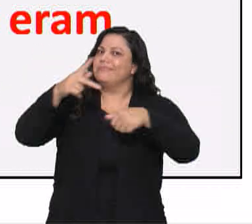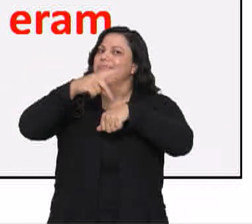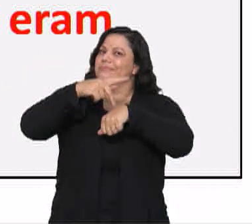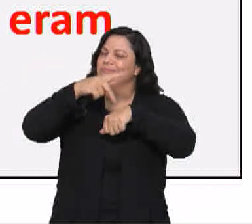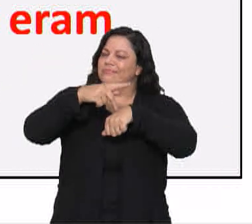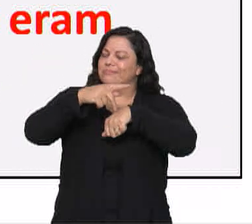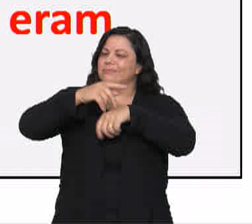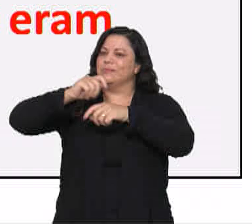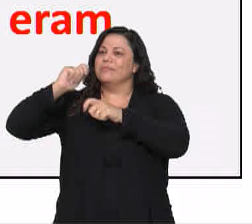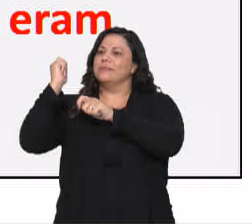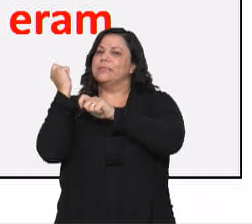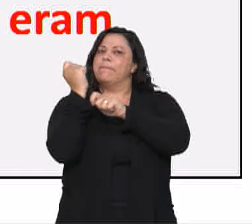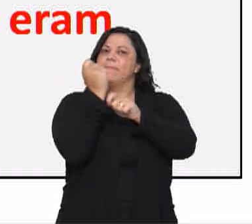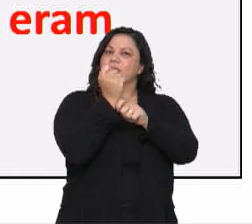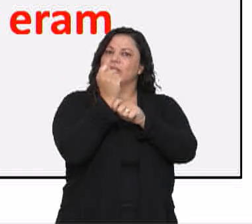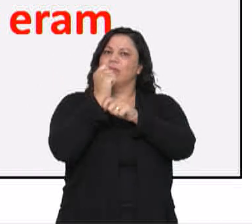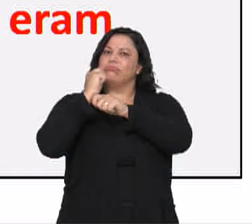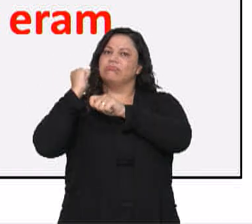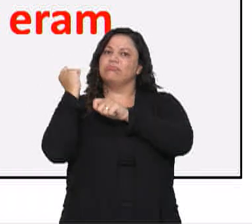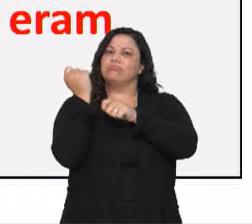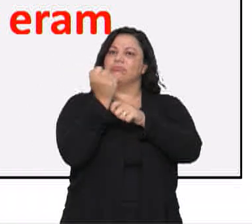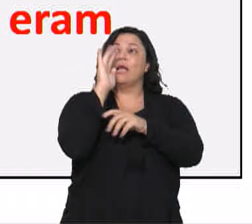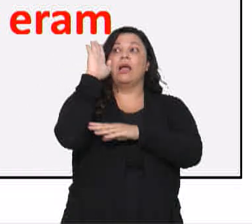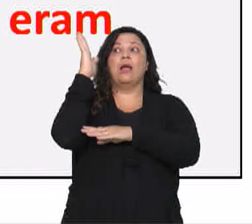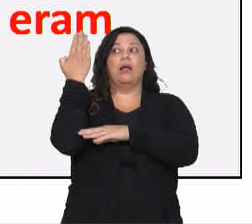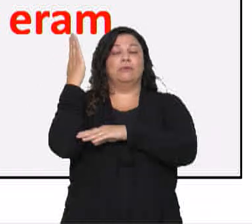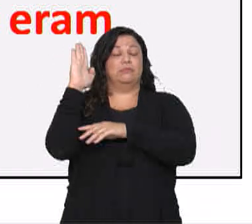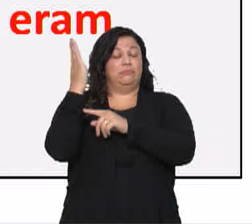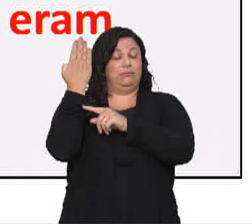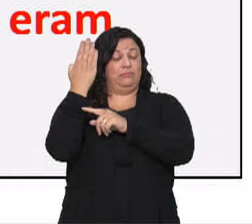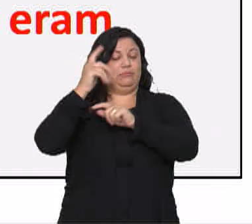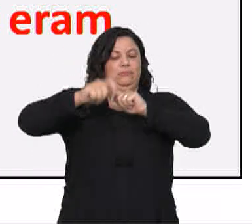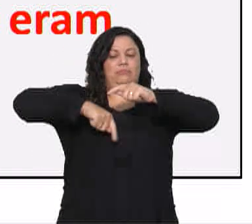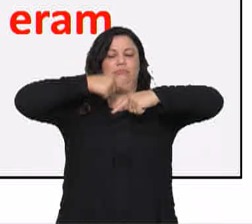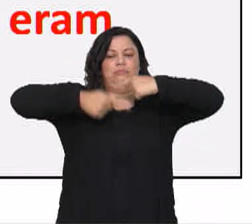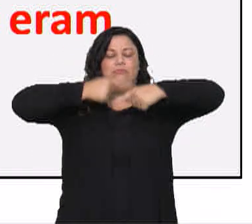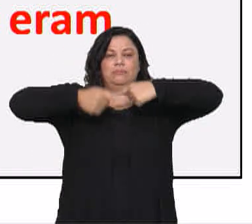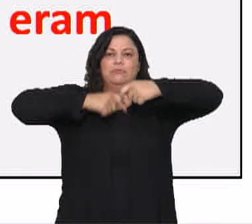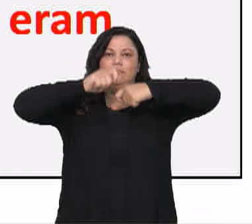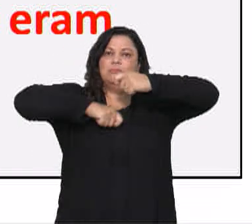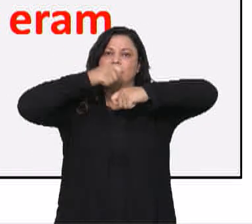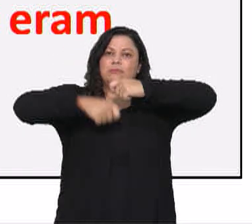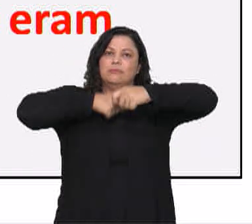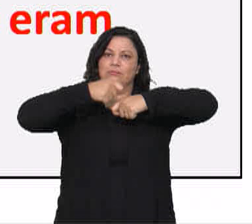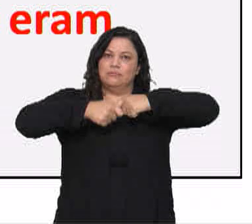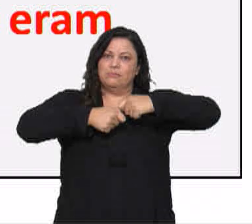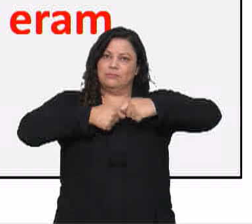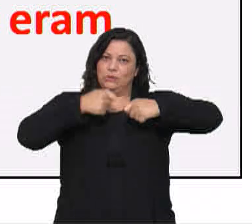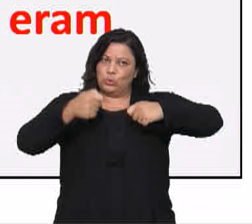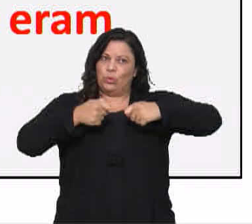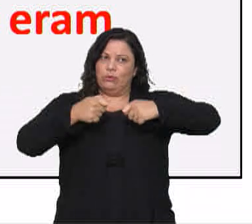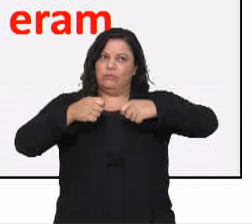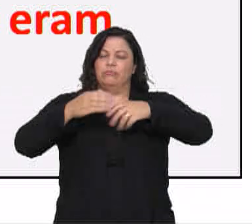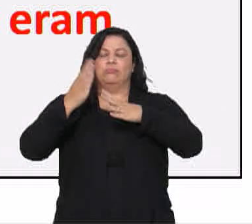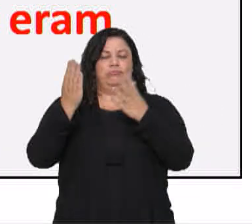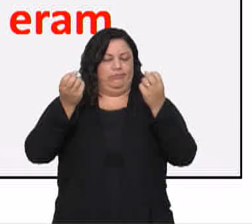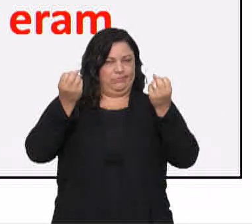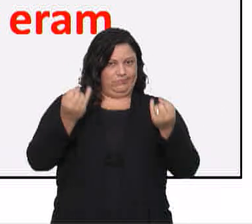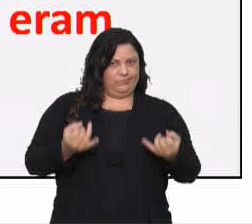de mão, com um cabo de madeira, inclusive, preso num cipó. Então ali você já descreveu que era um machado de